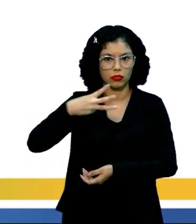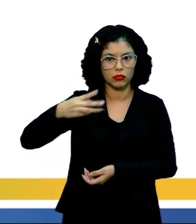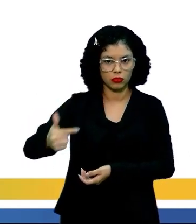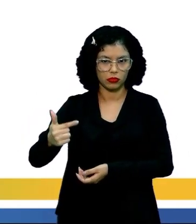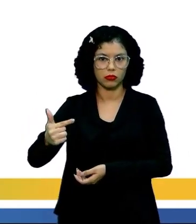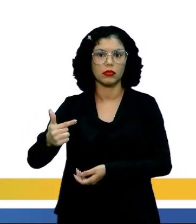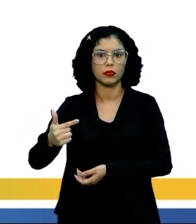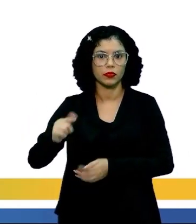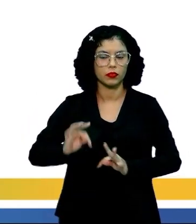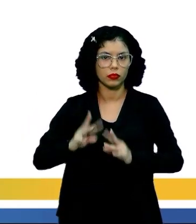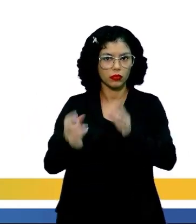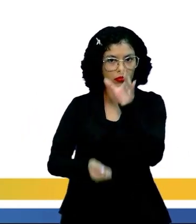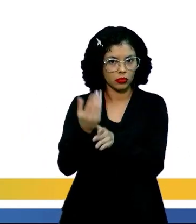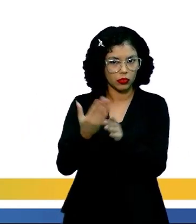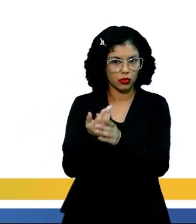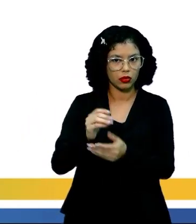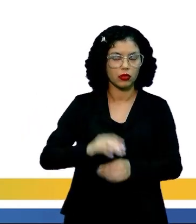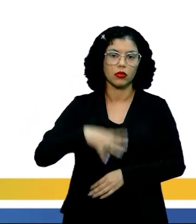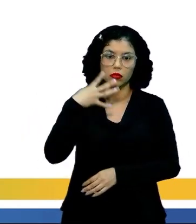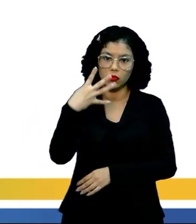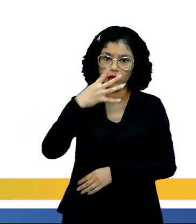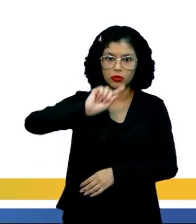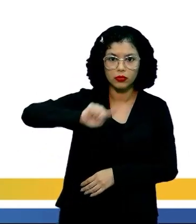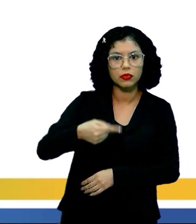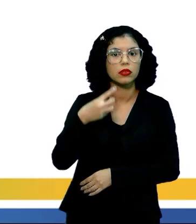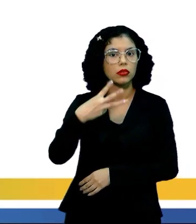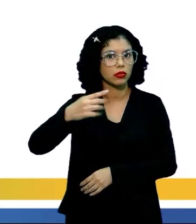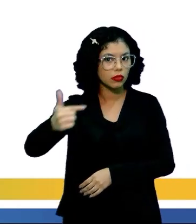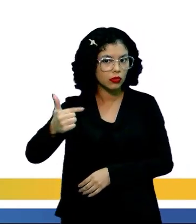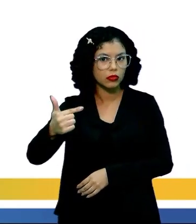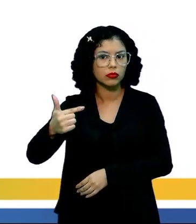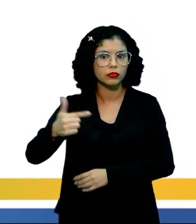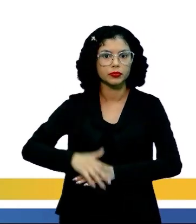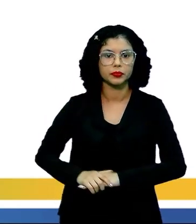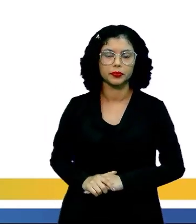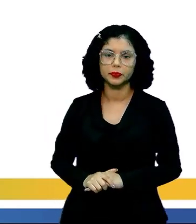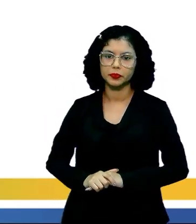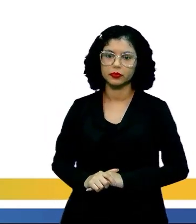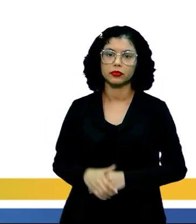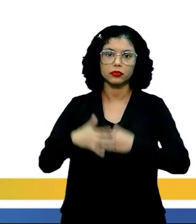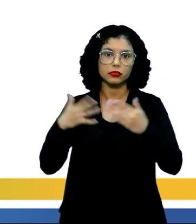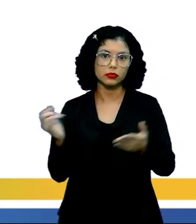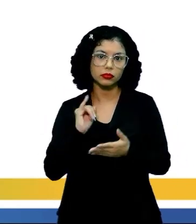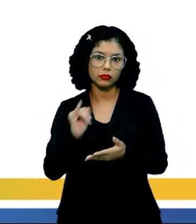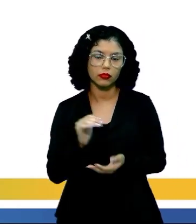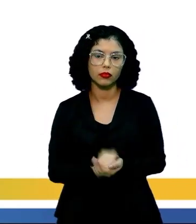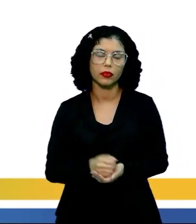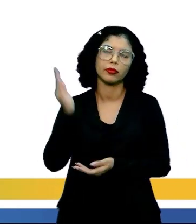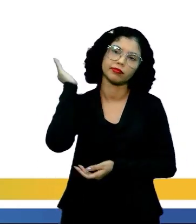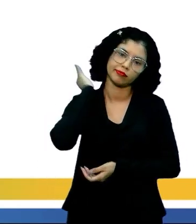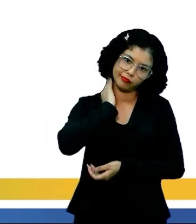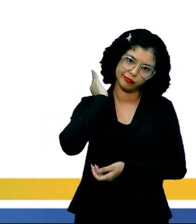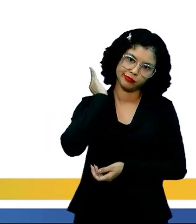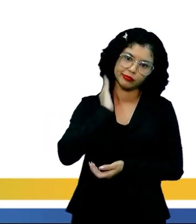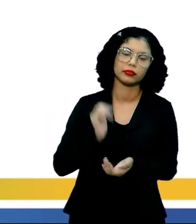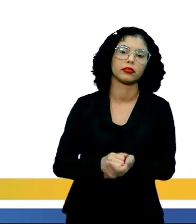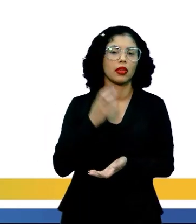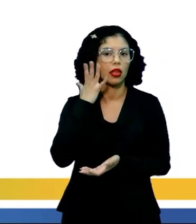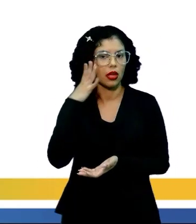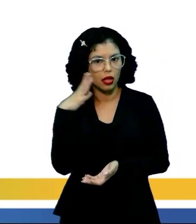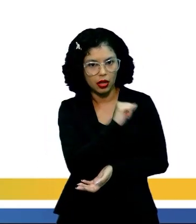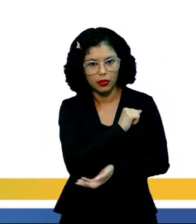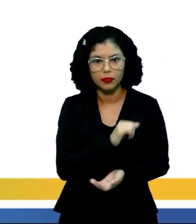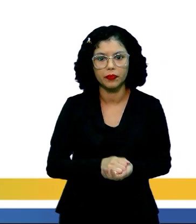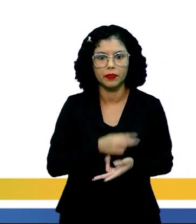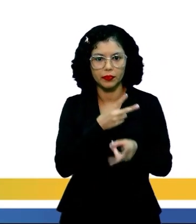encontrar que a produção vai para 4,32 quilos de recheio. Se você tem preguiça e quer ser inteligente no